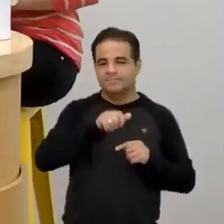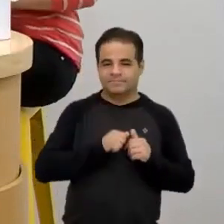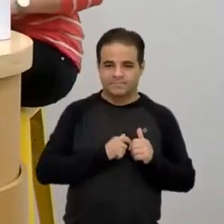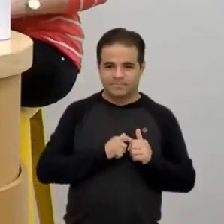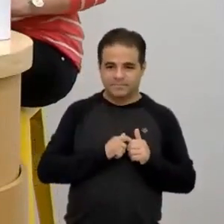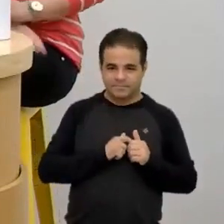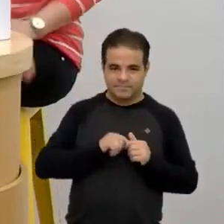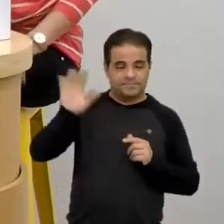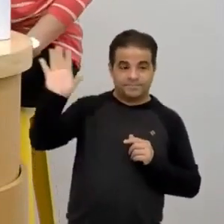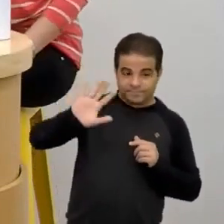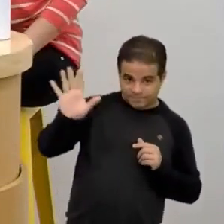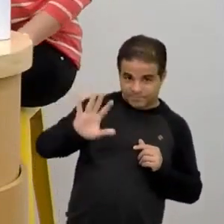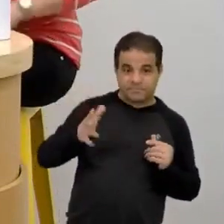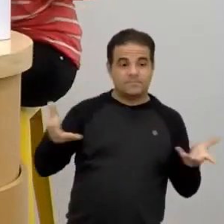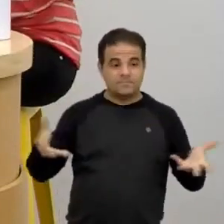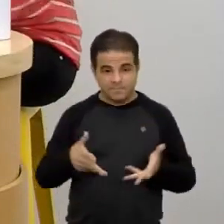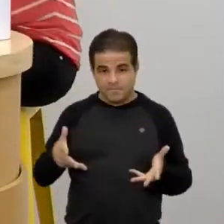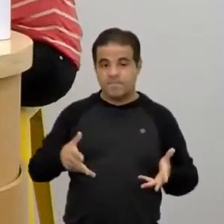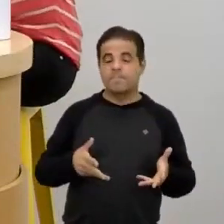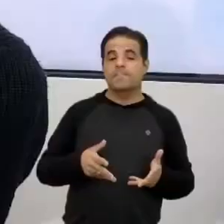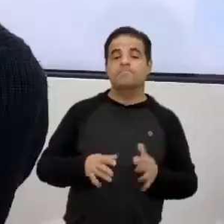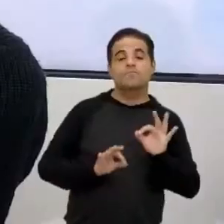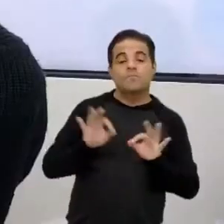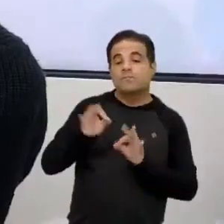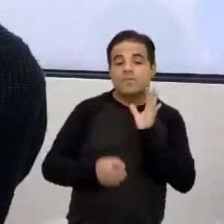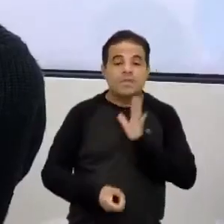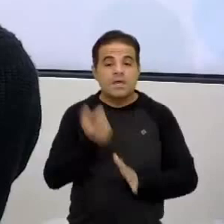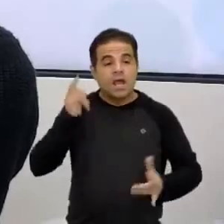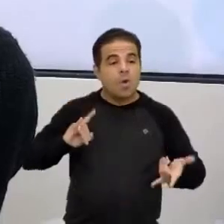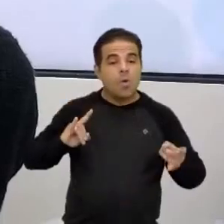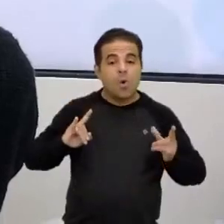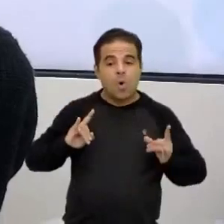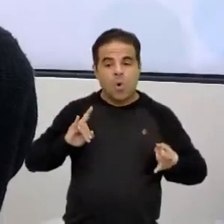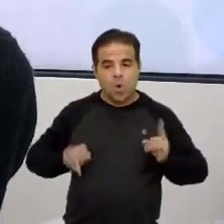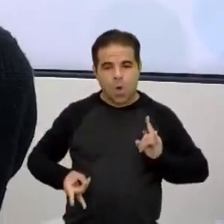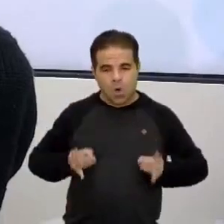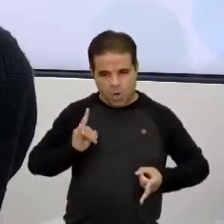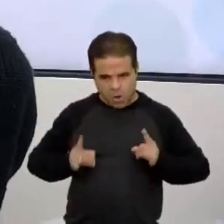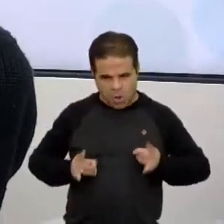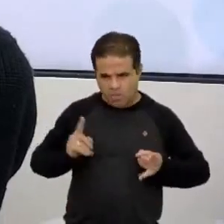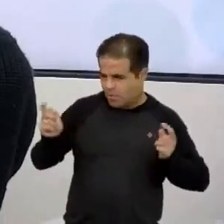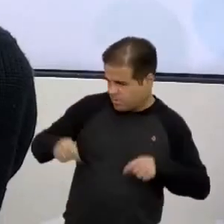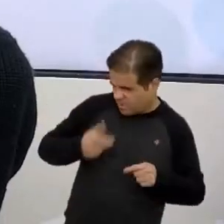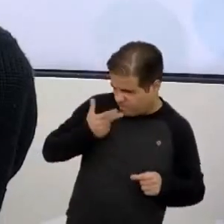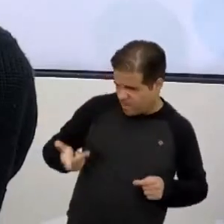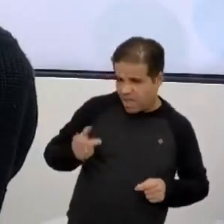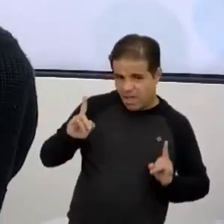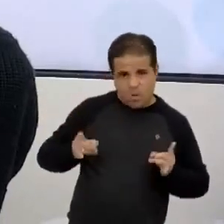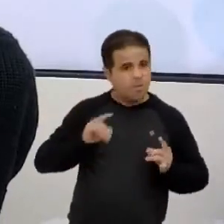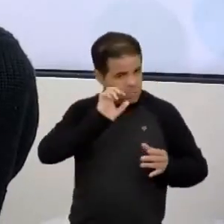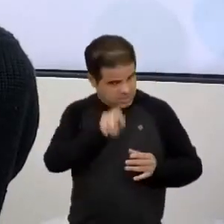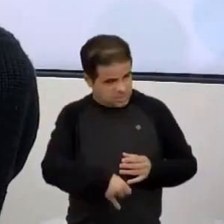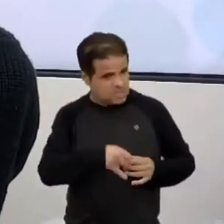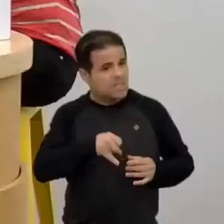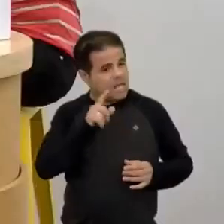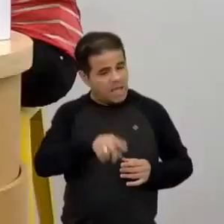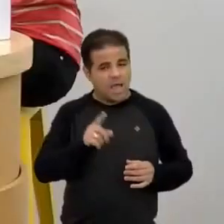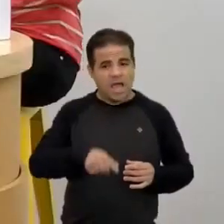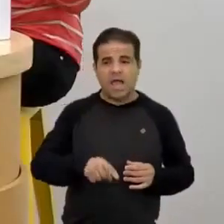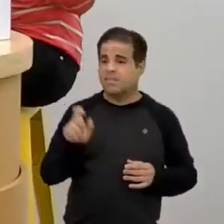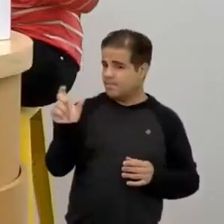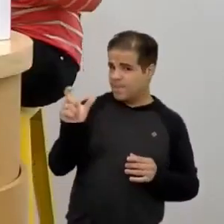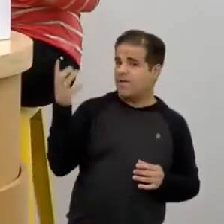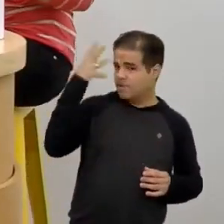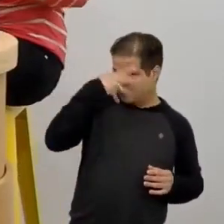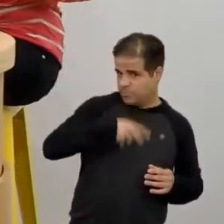acontece? Sim, vamos hoje fazer aí um artefato robótico? Pode-se considerar isso? Lógico que pode. E essa palavra é